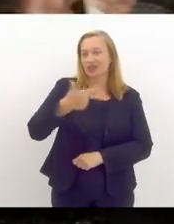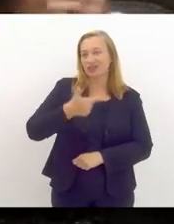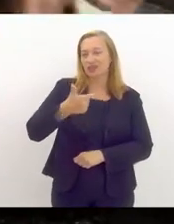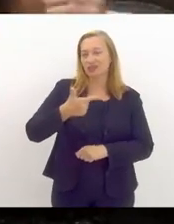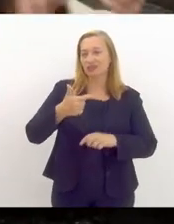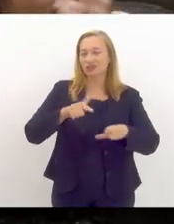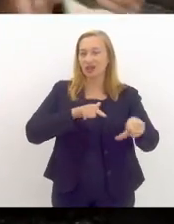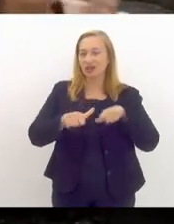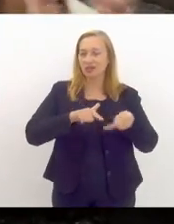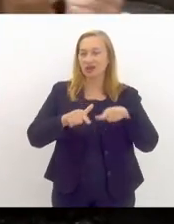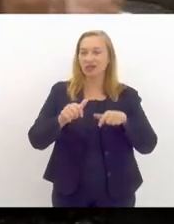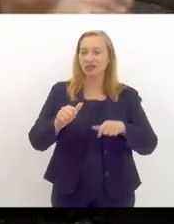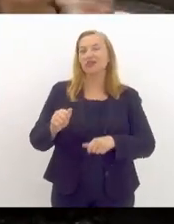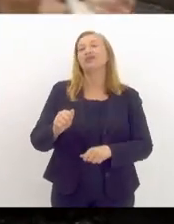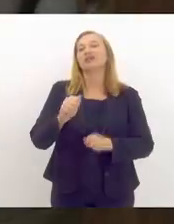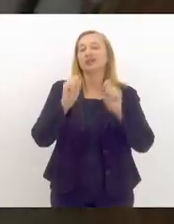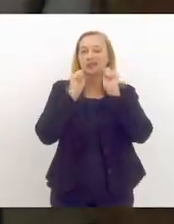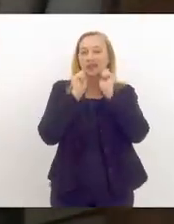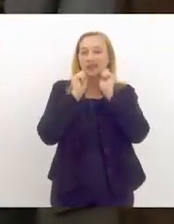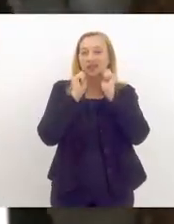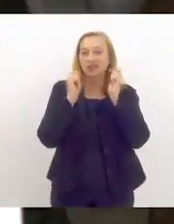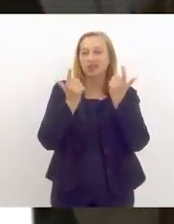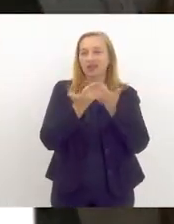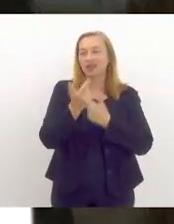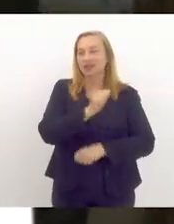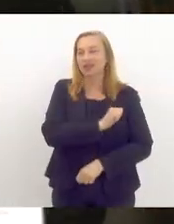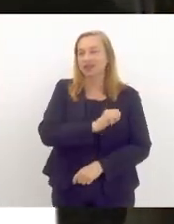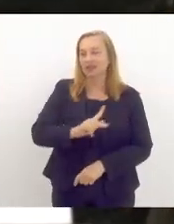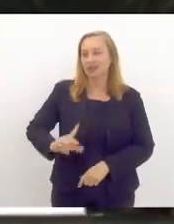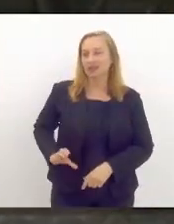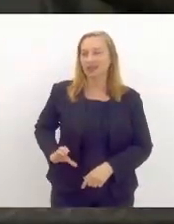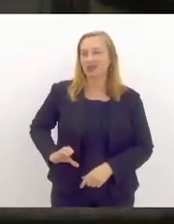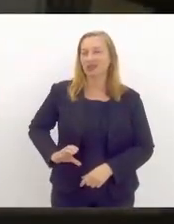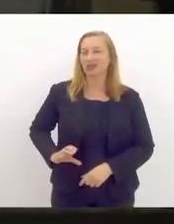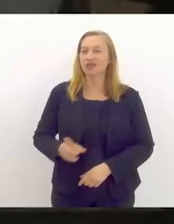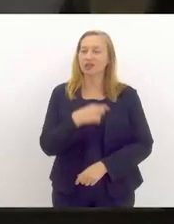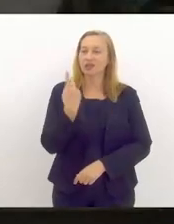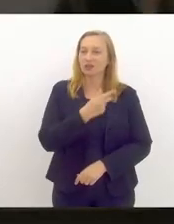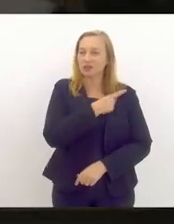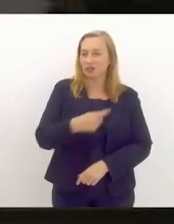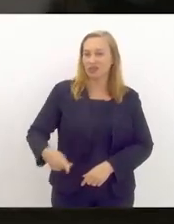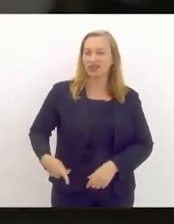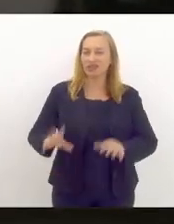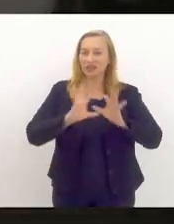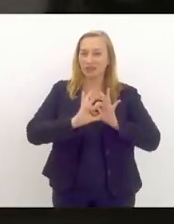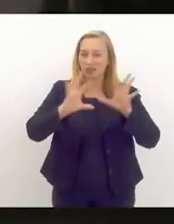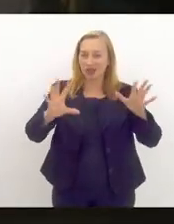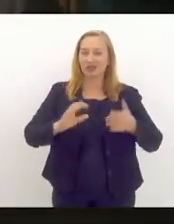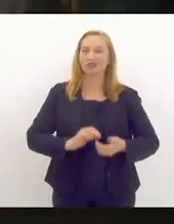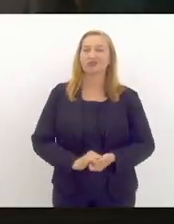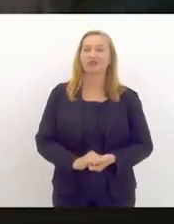legislatura, André Ceciliano, nosso presidente democrático.